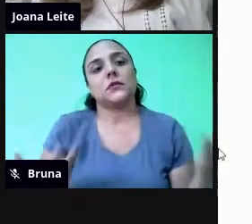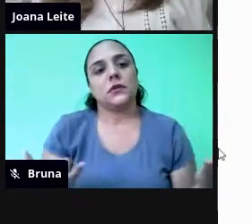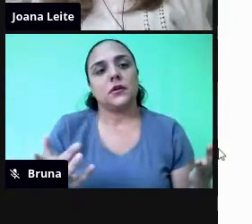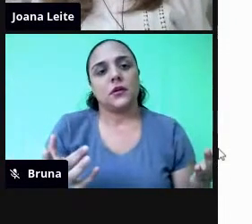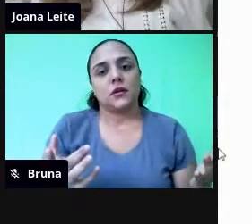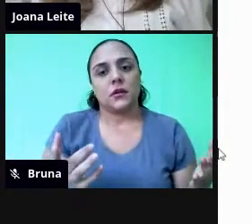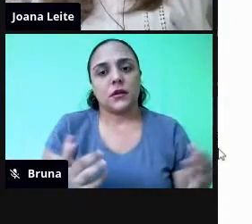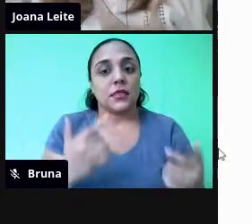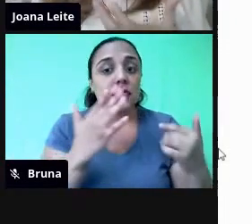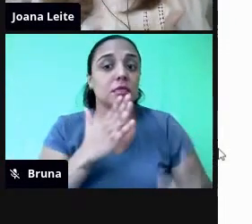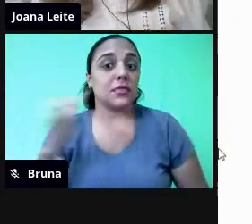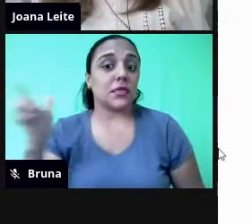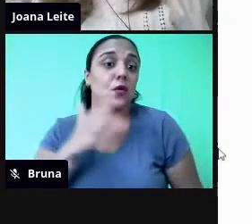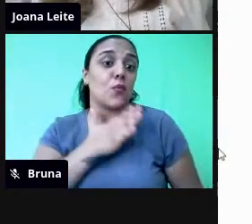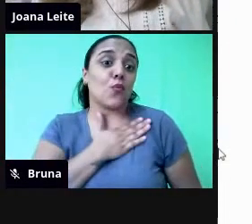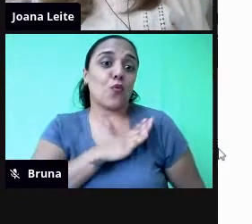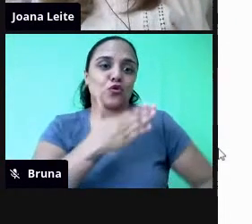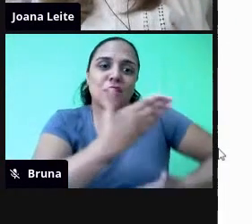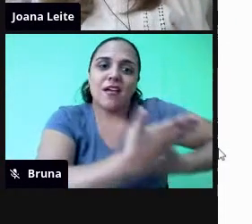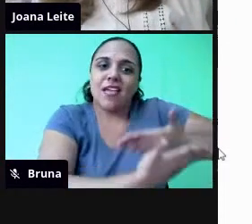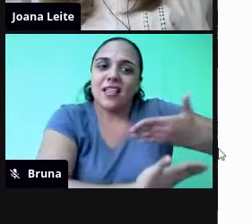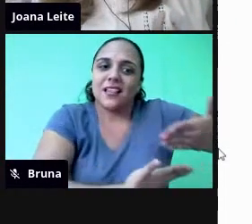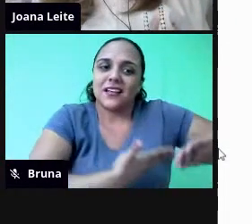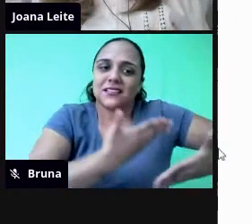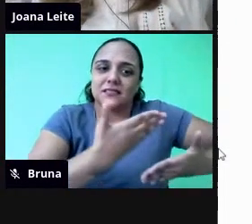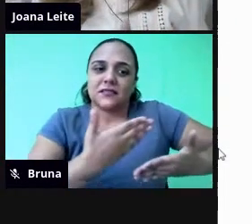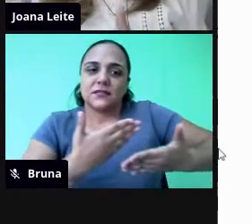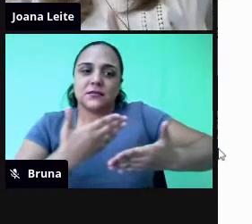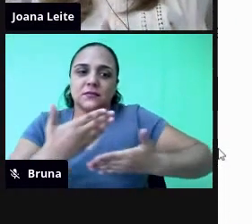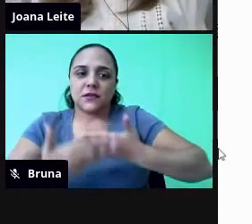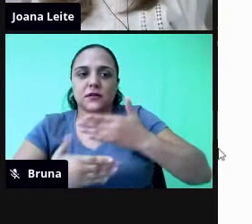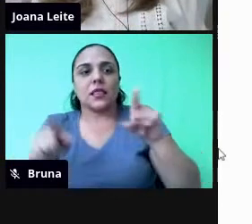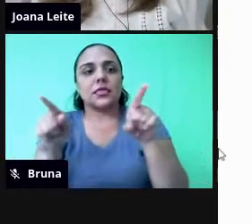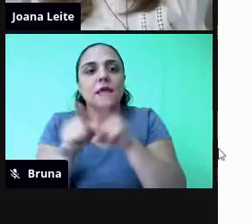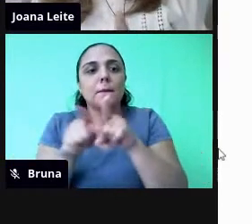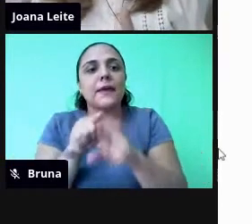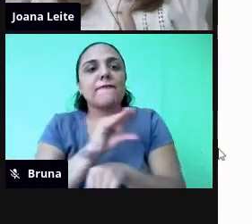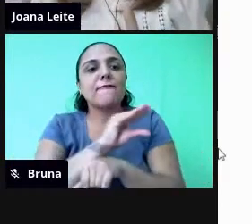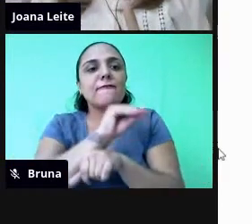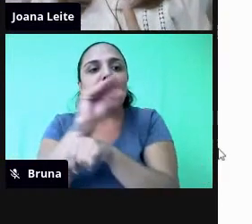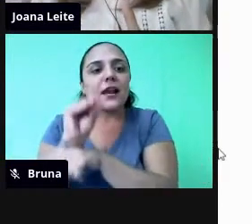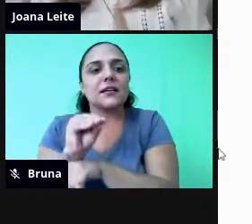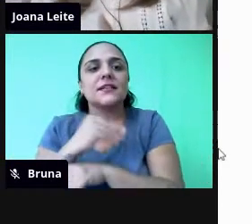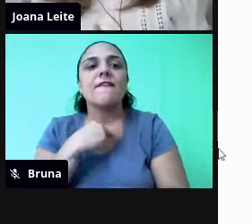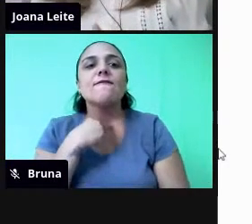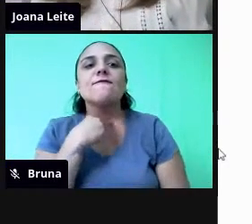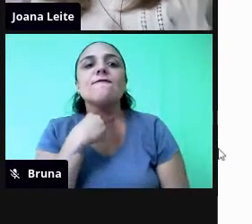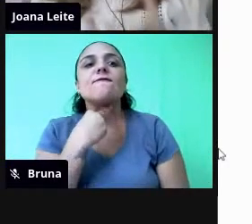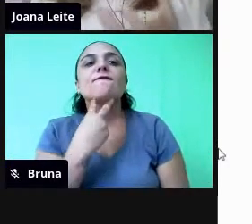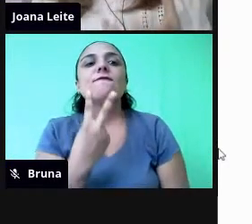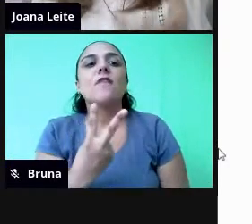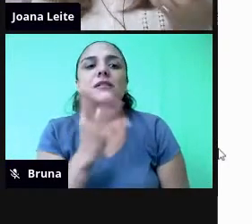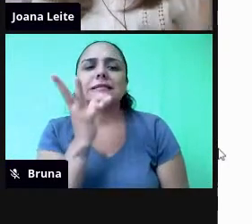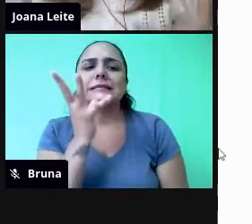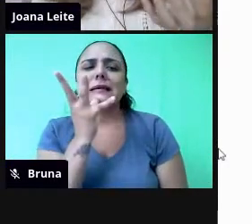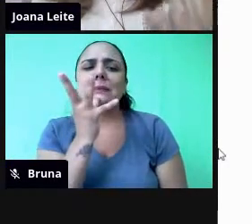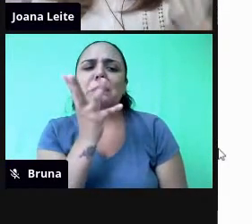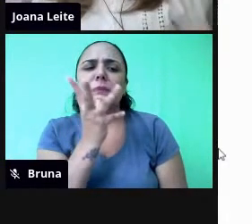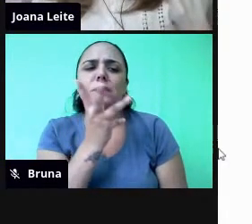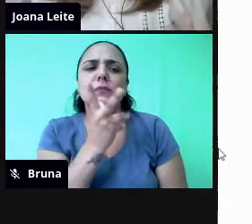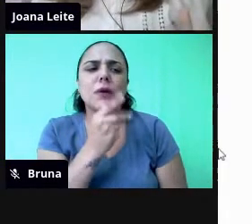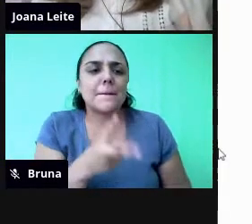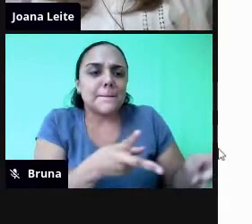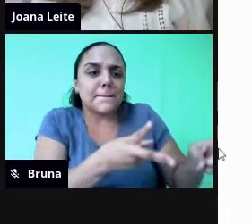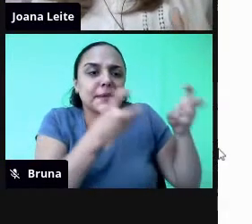relação. Eles podem também ter atraso da fala, nem todo autista não fala, né? Nós temos